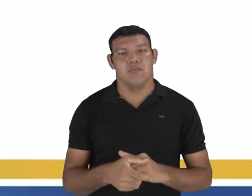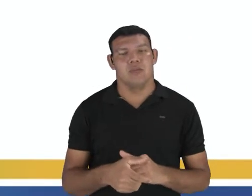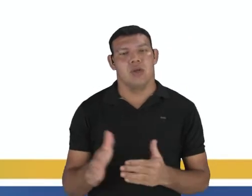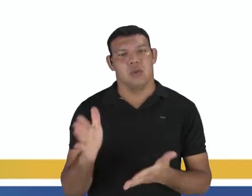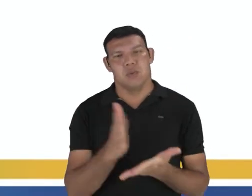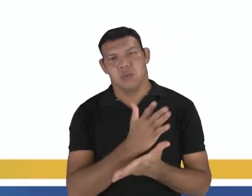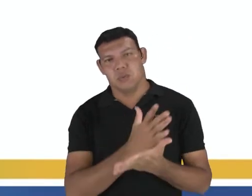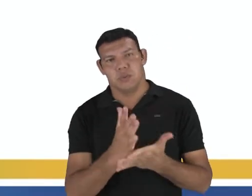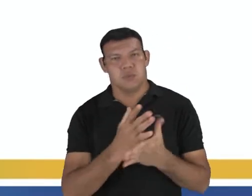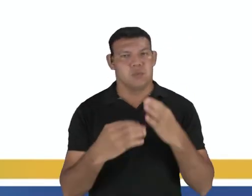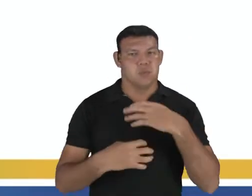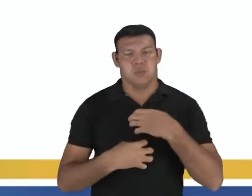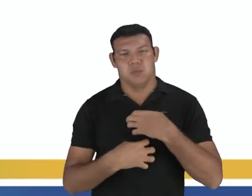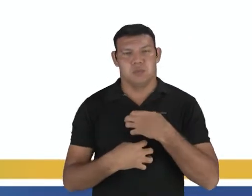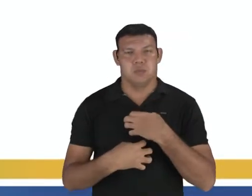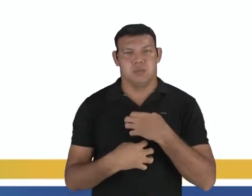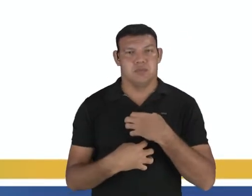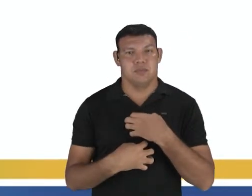do balé requerem